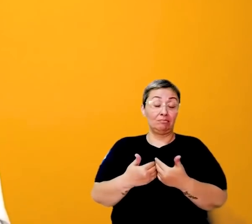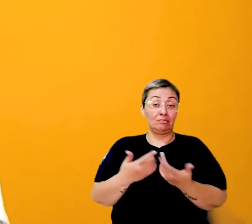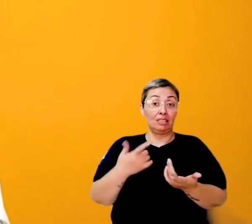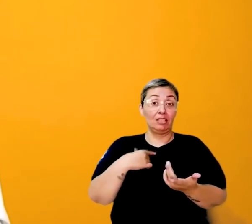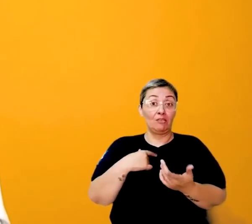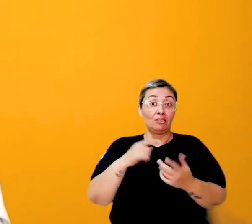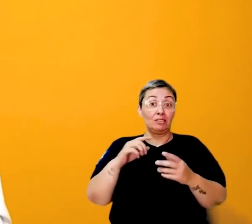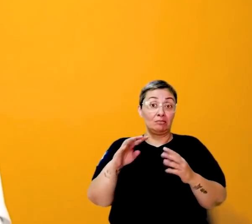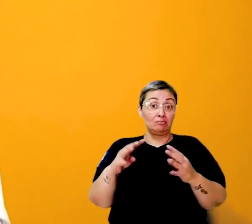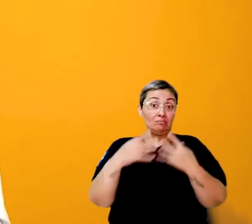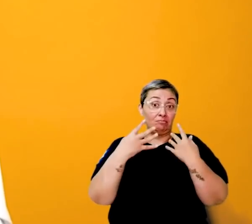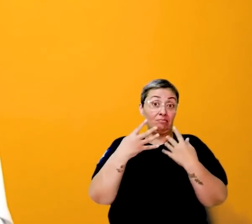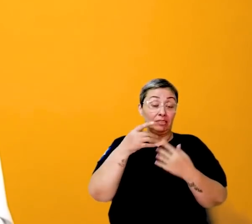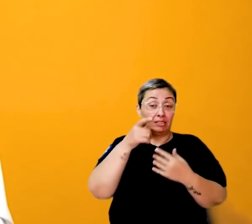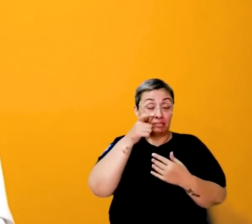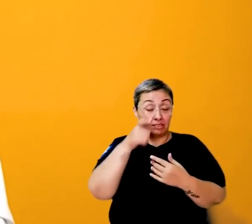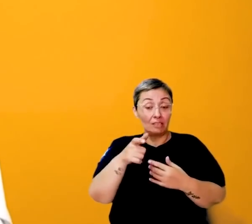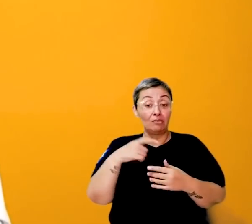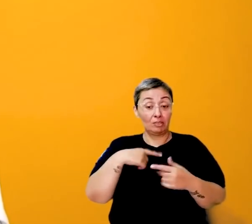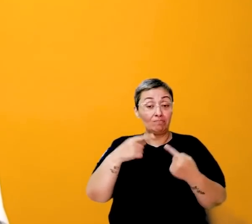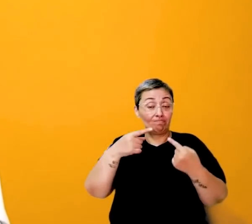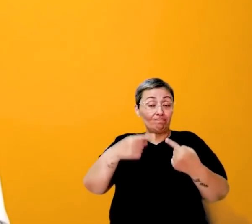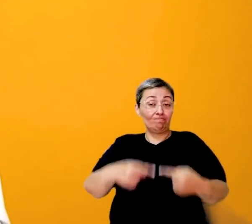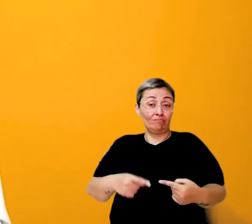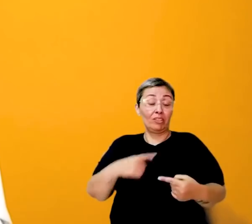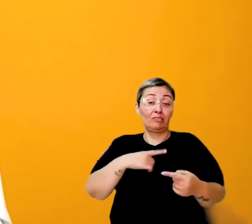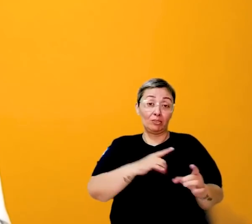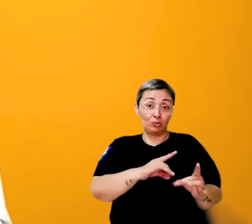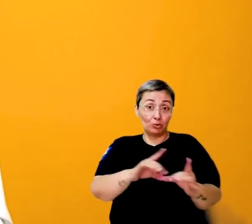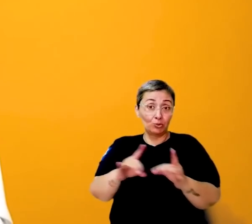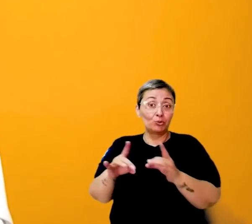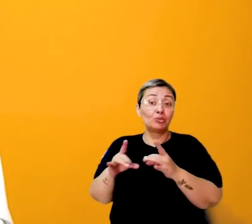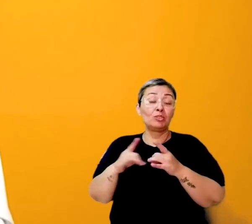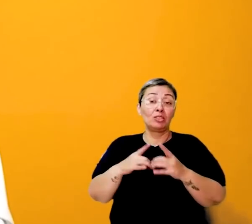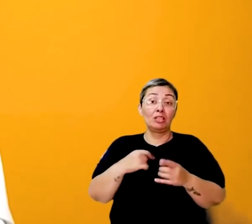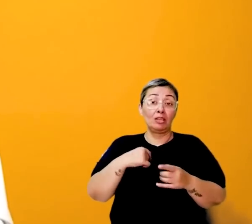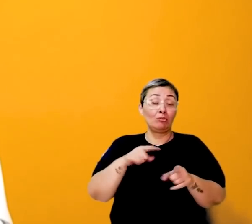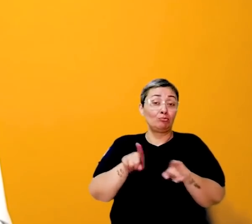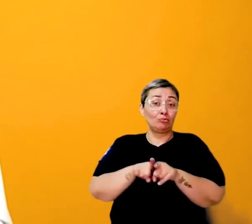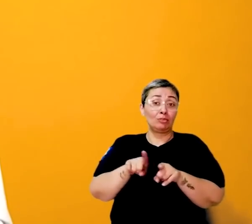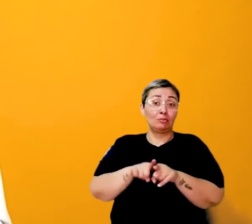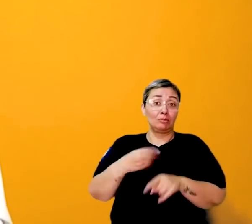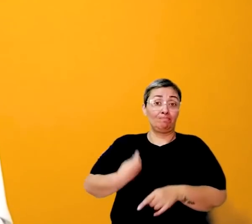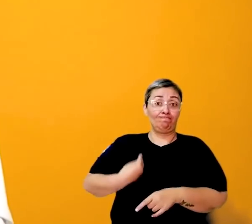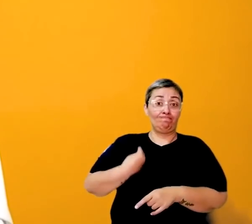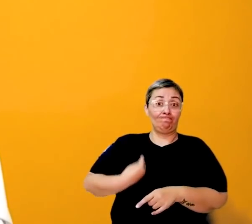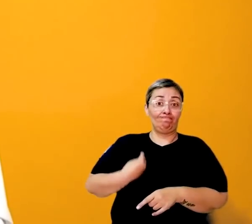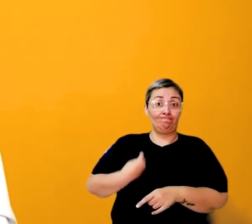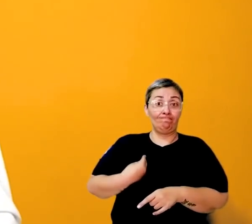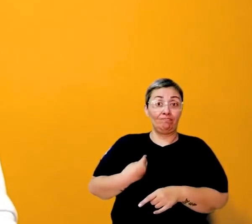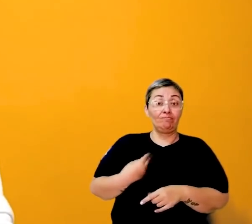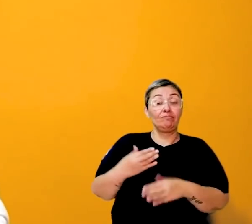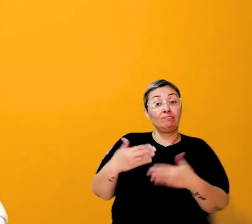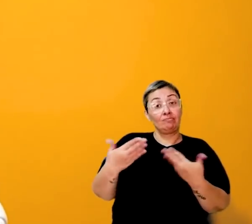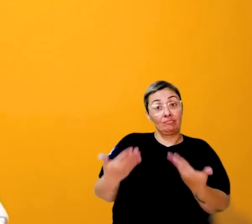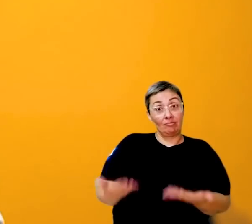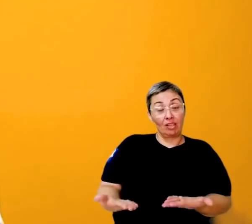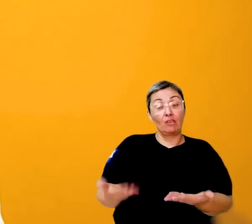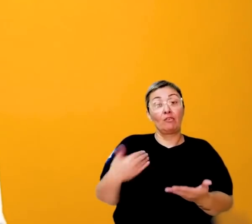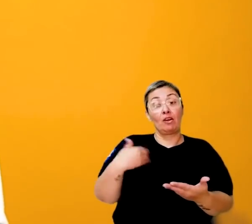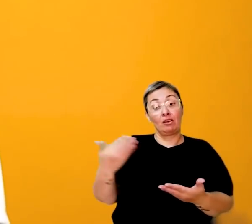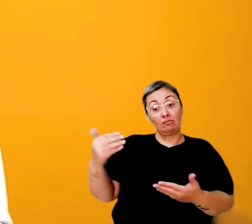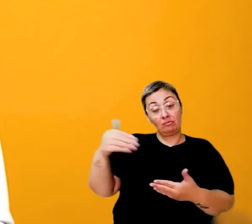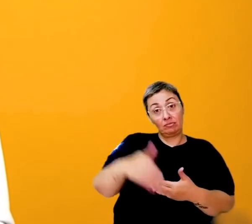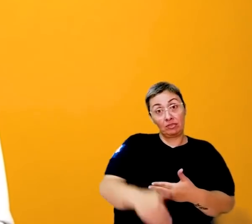que me assiste, vive esse desafio diário, eu também vivencio. Então, eu venho